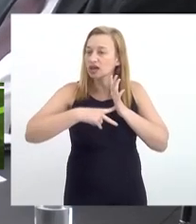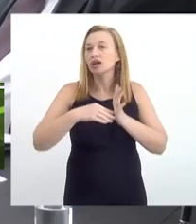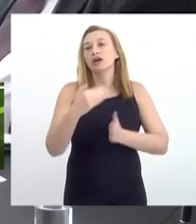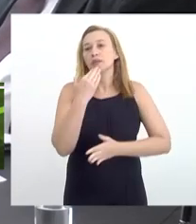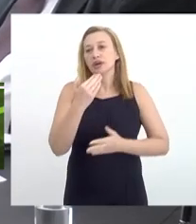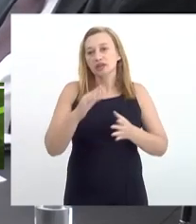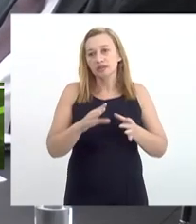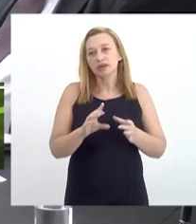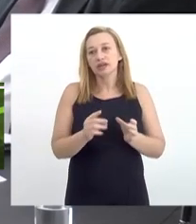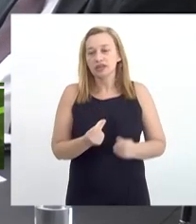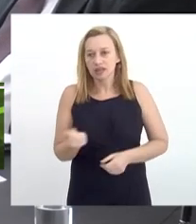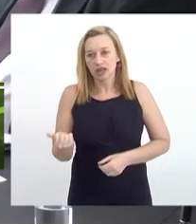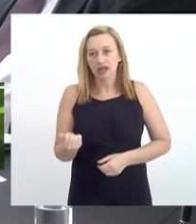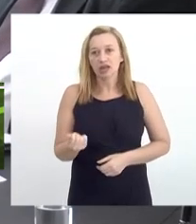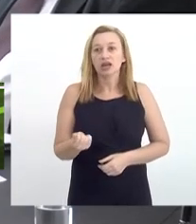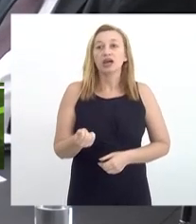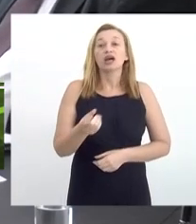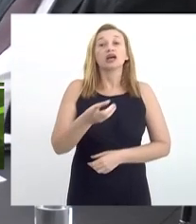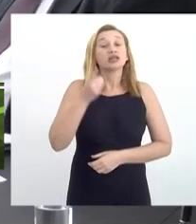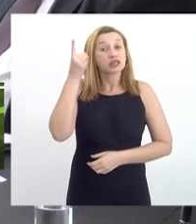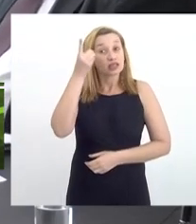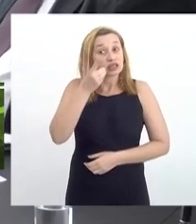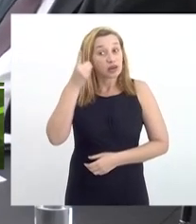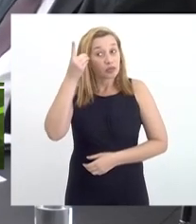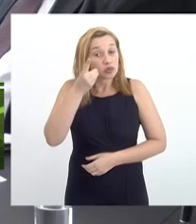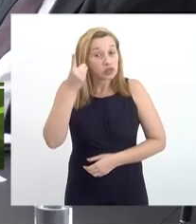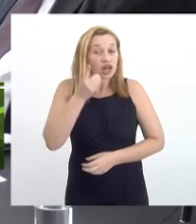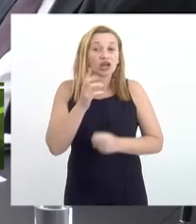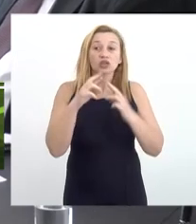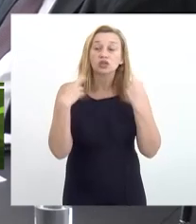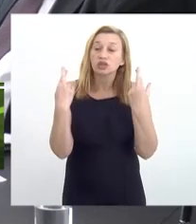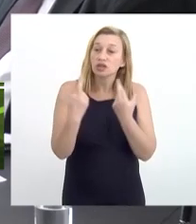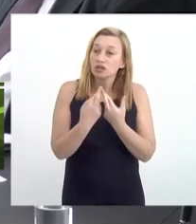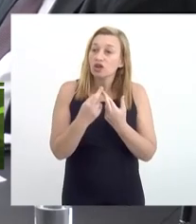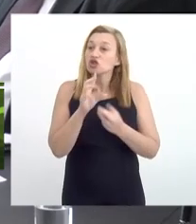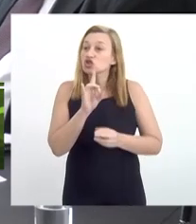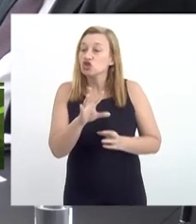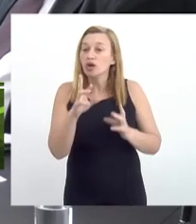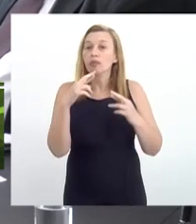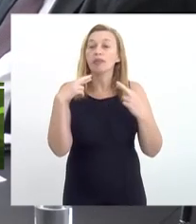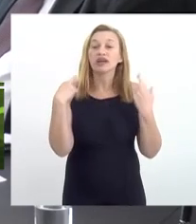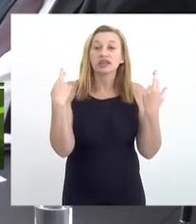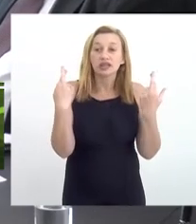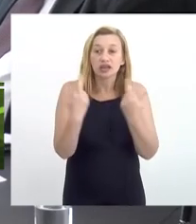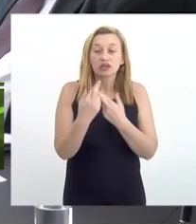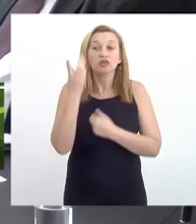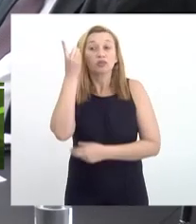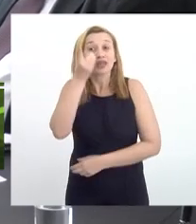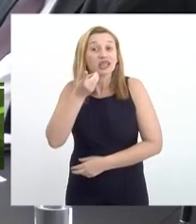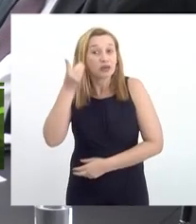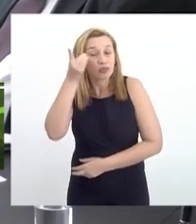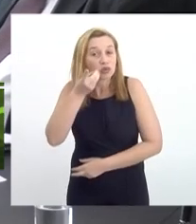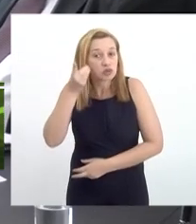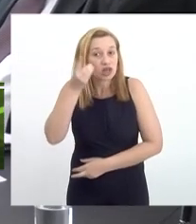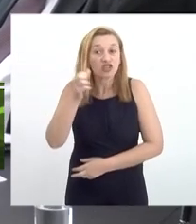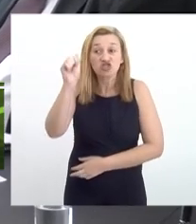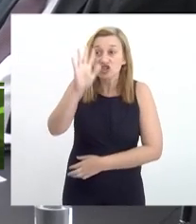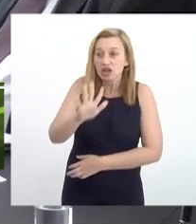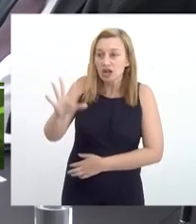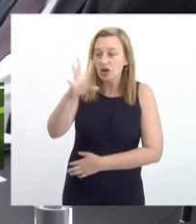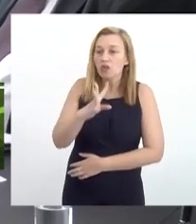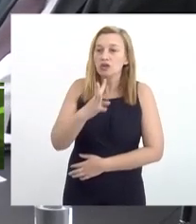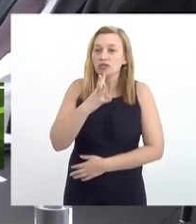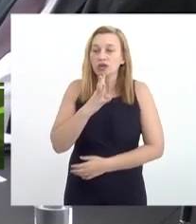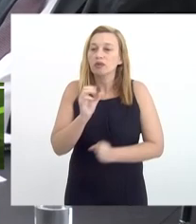favor que se retirem. Essa reunião é de deputados, é uma reunião fechada para a gente tirar uma linha geral para que a gente possa